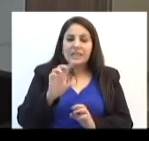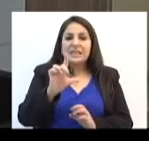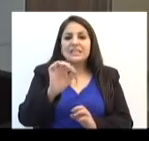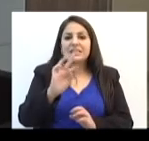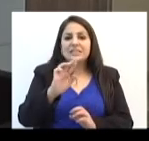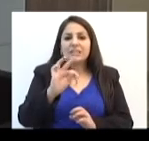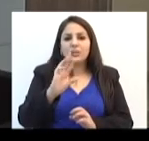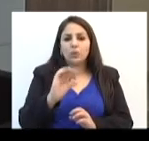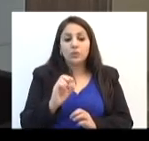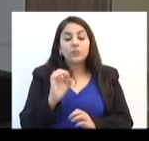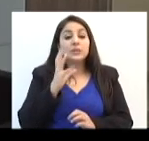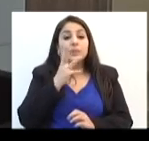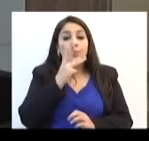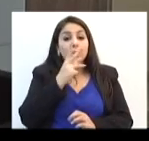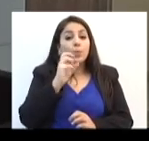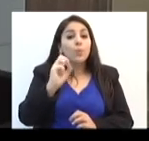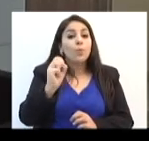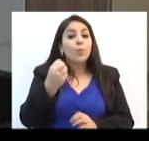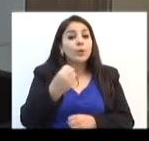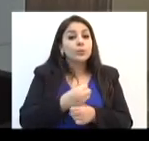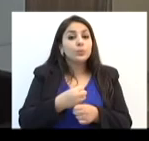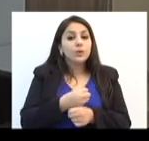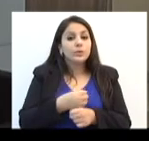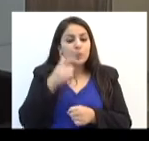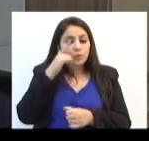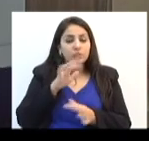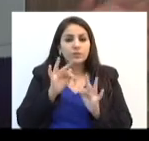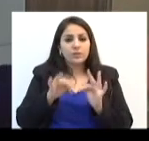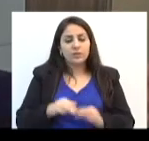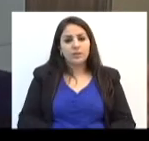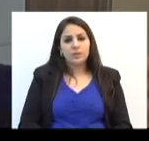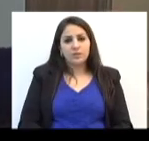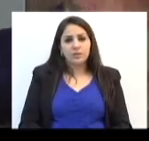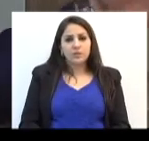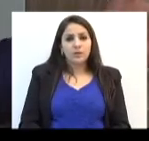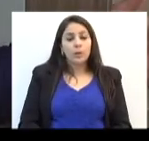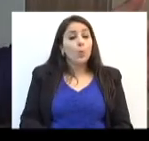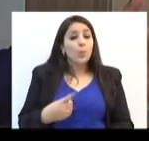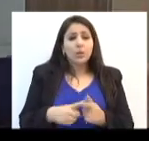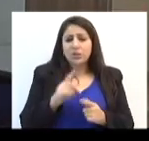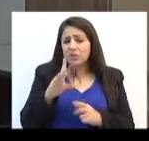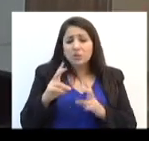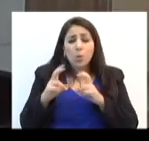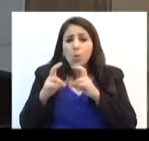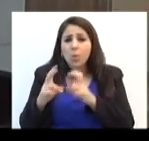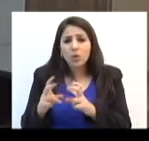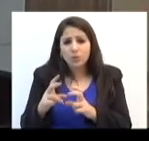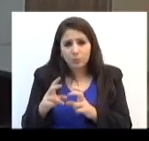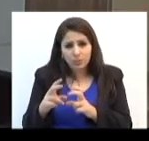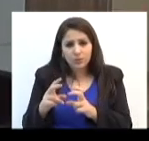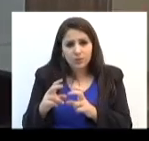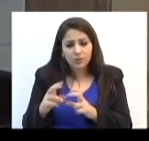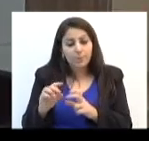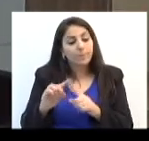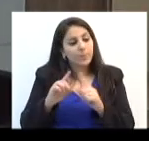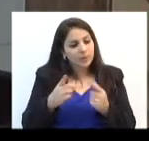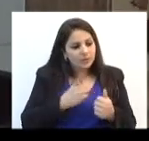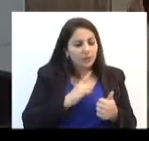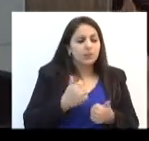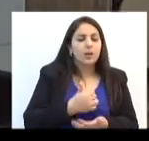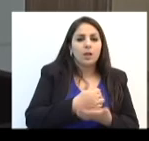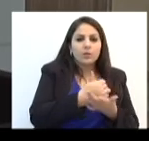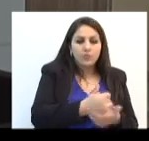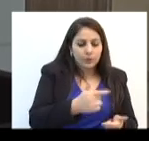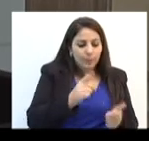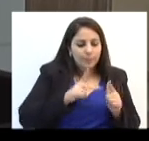média, quase 8 anos para finalizar, porque o transporte não é simplesmente o ônibus rodando, é levando o trabalhador para o